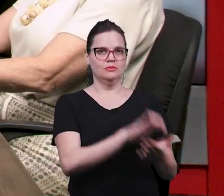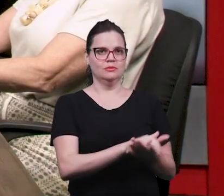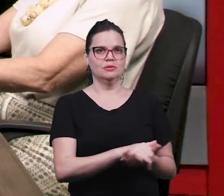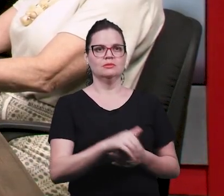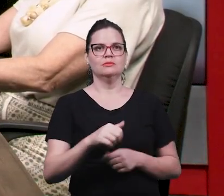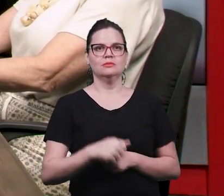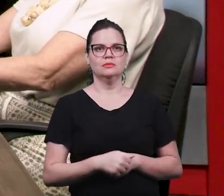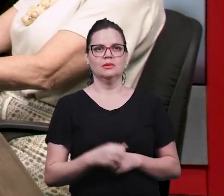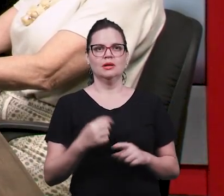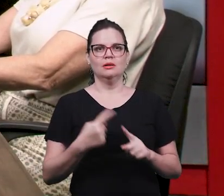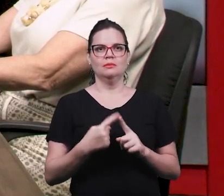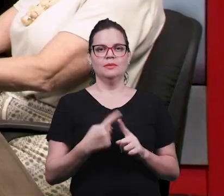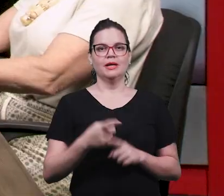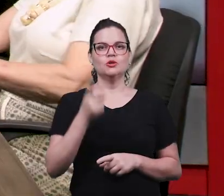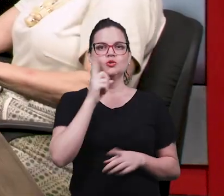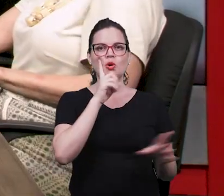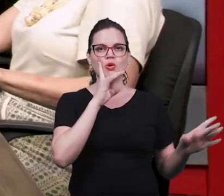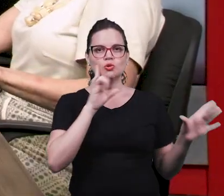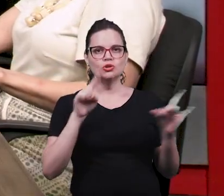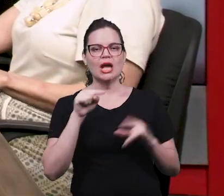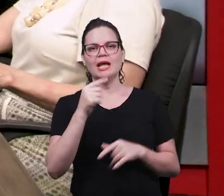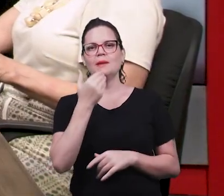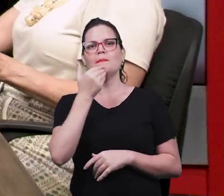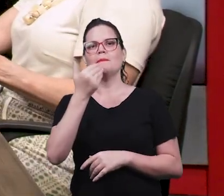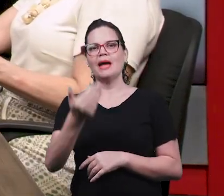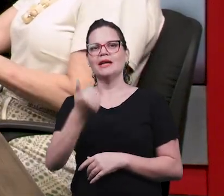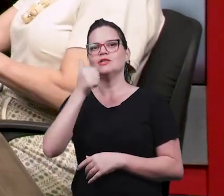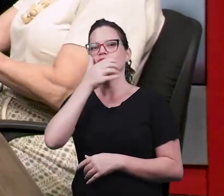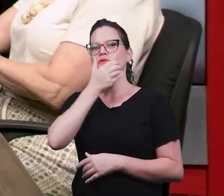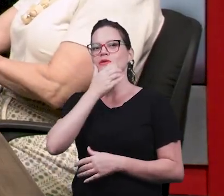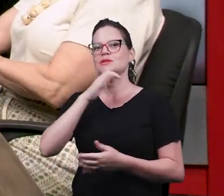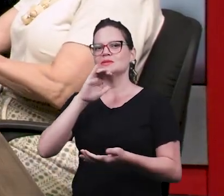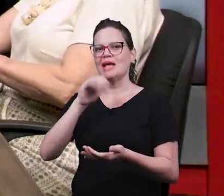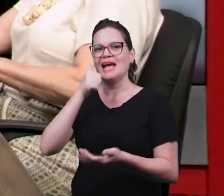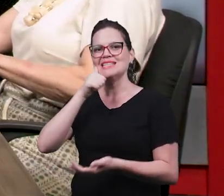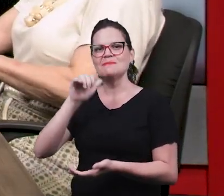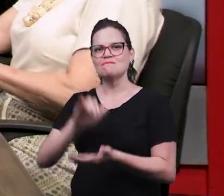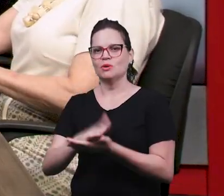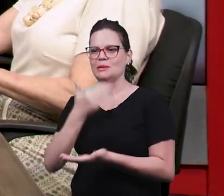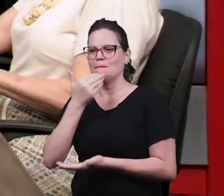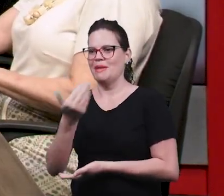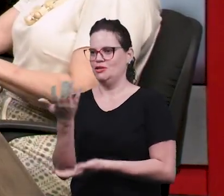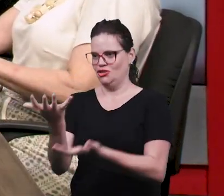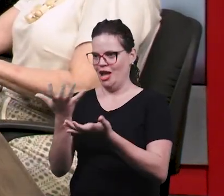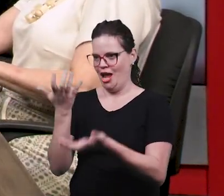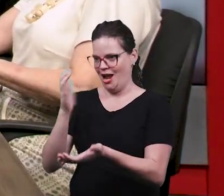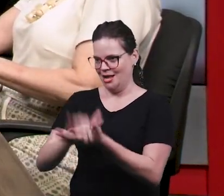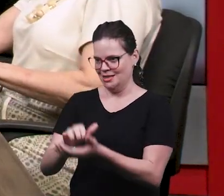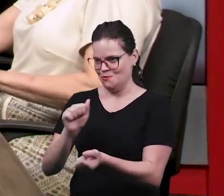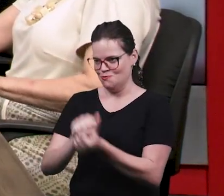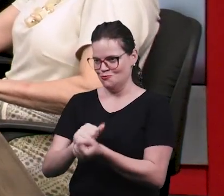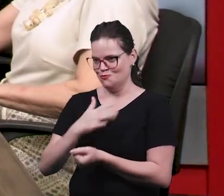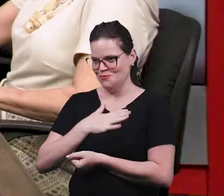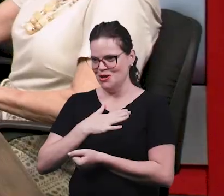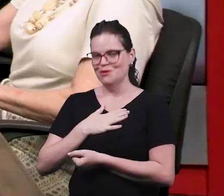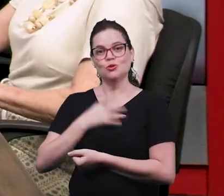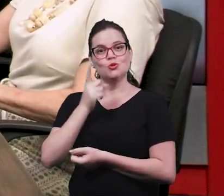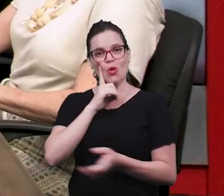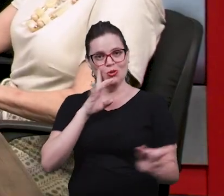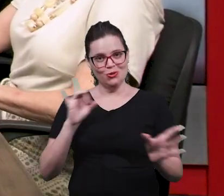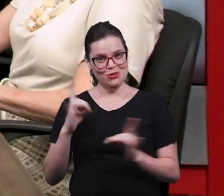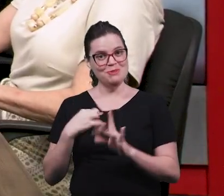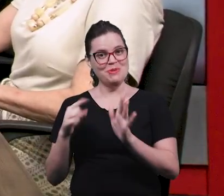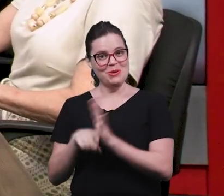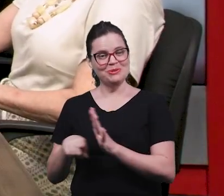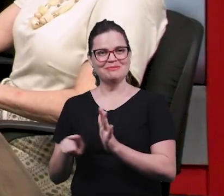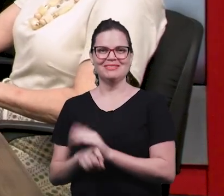Ana todo dia em casamento. E agora eu e Kézia ficamos perguntando para o marido, hoje não fez aquela pergunta ainda. Cadê a